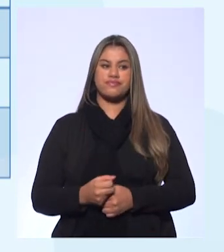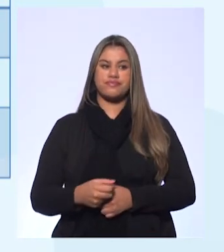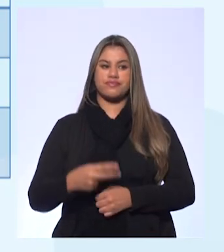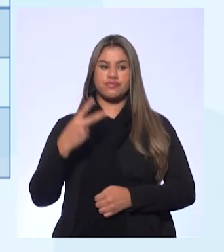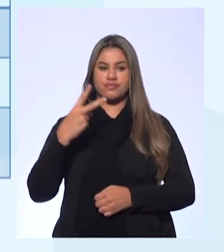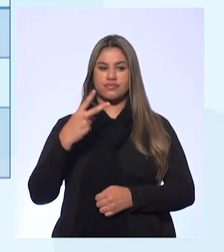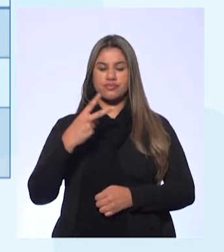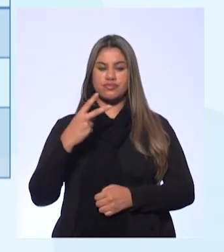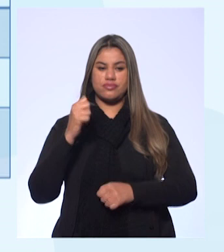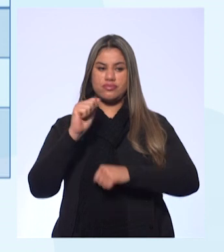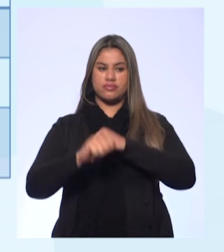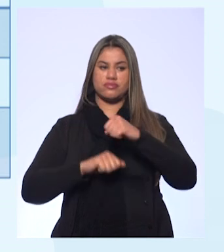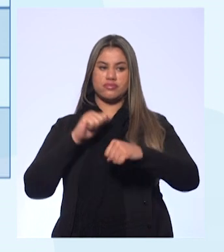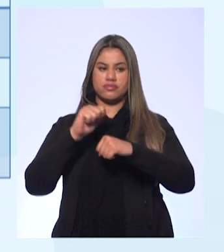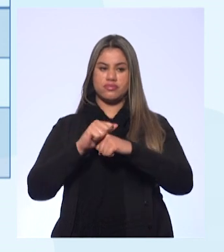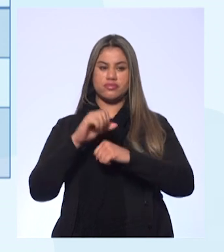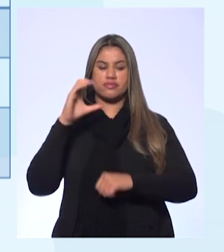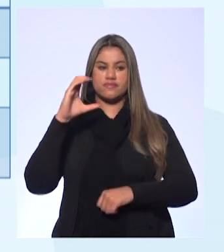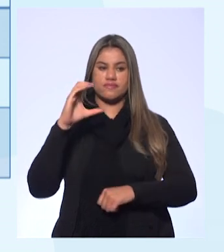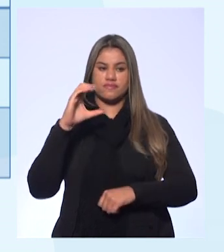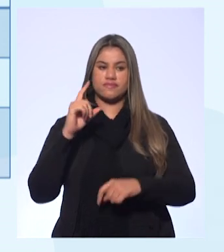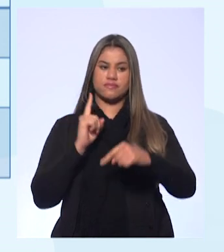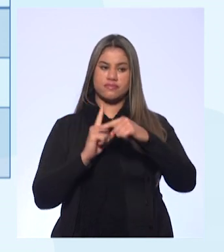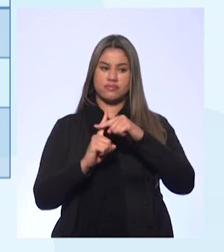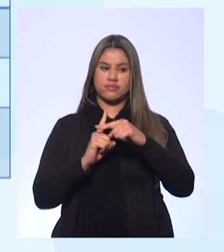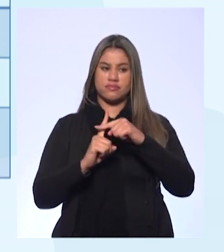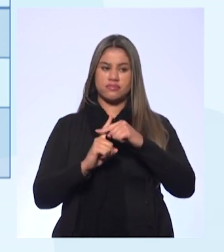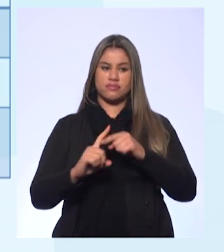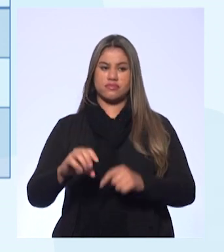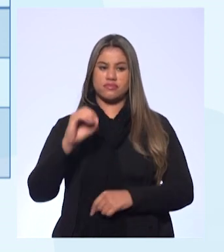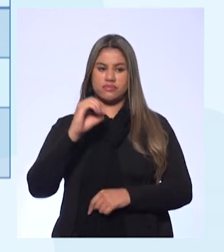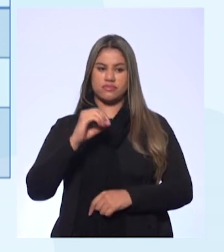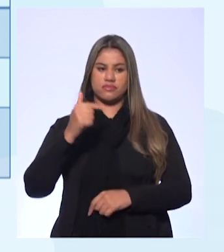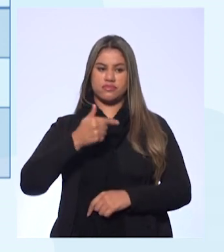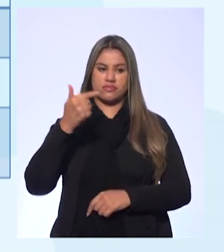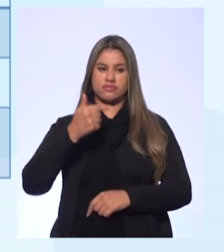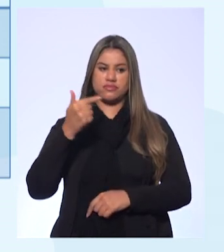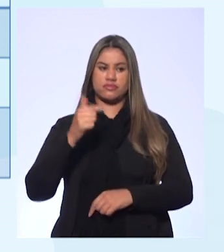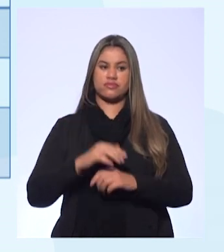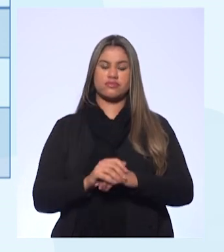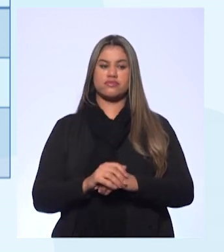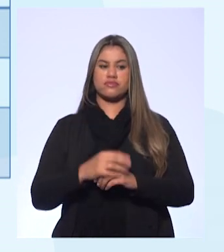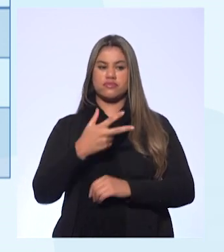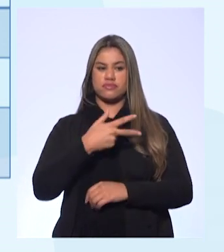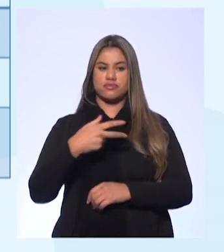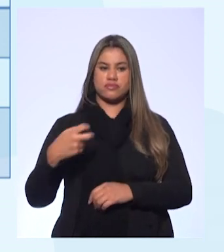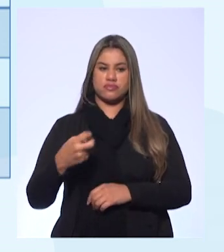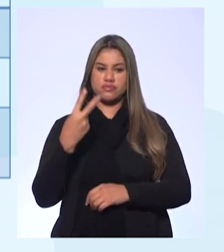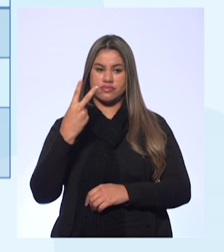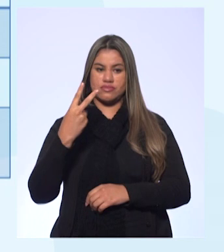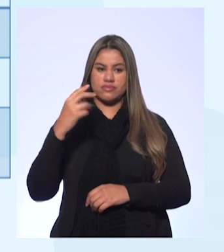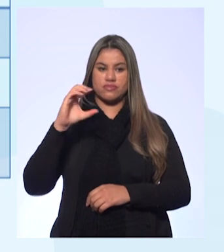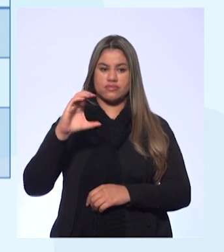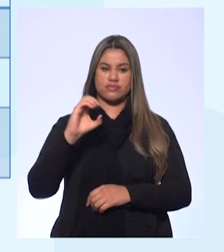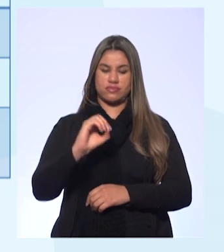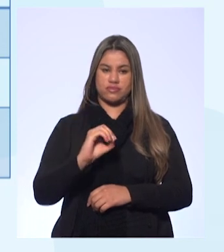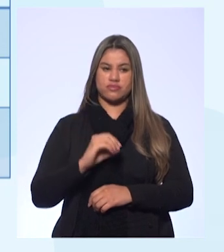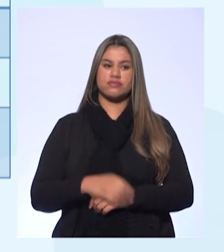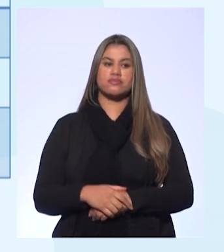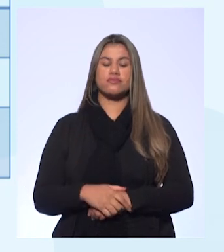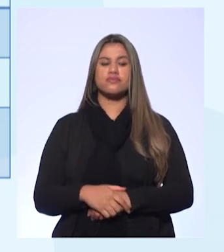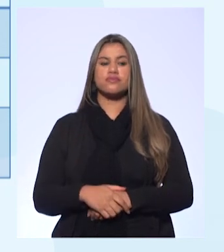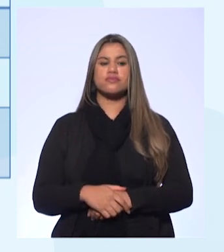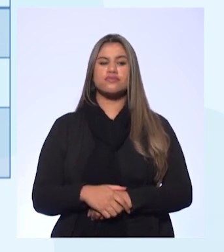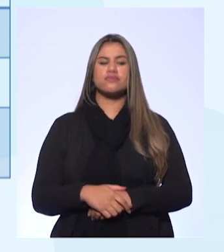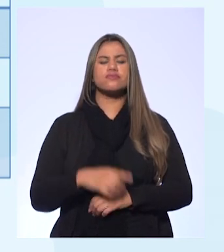carbono mais o O2, que é o gás oxigênio, formando 2 monóxidos de carbono. Vamos fazer a leitura